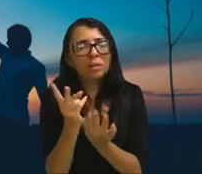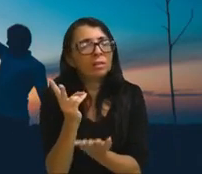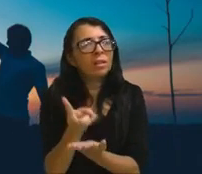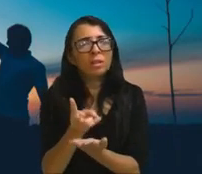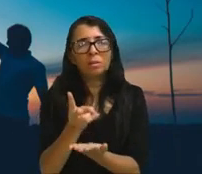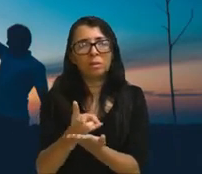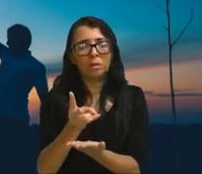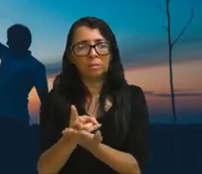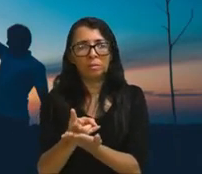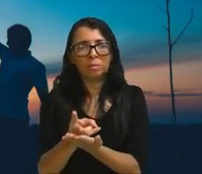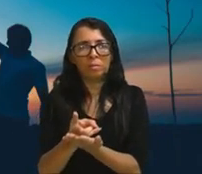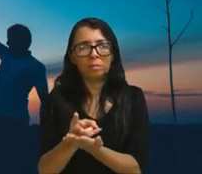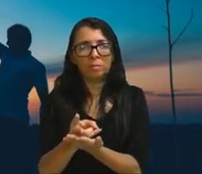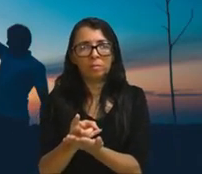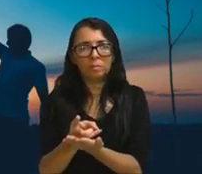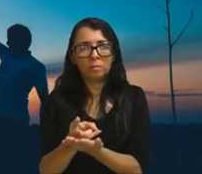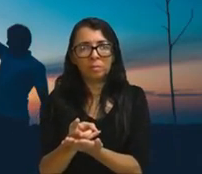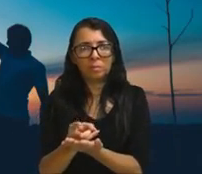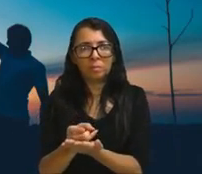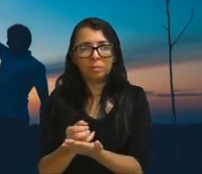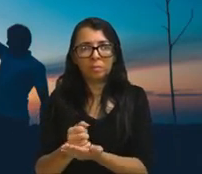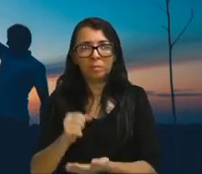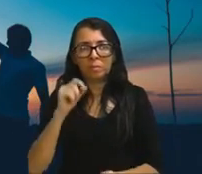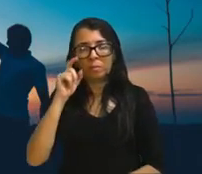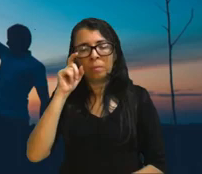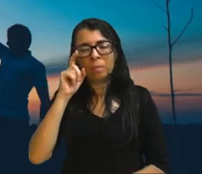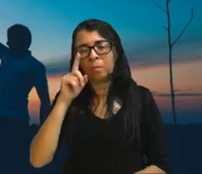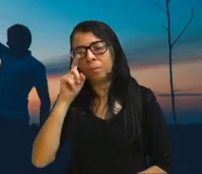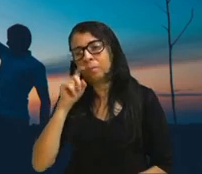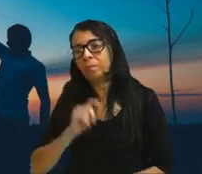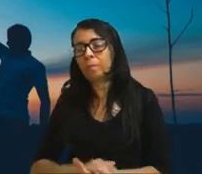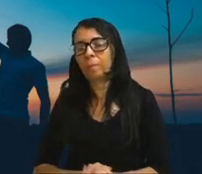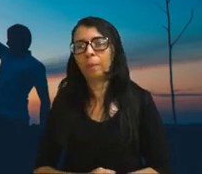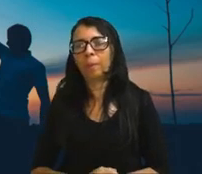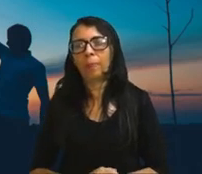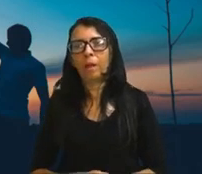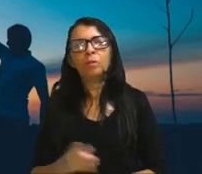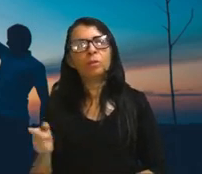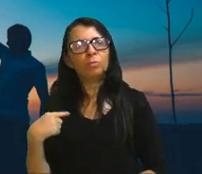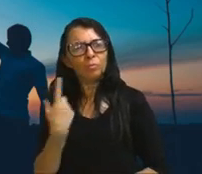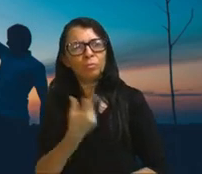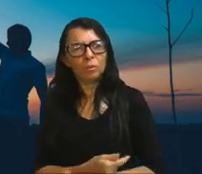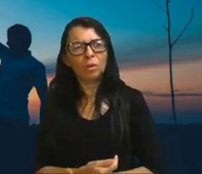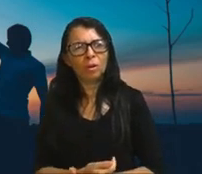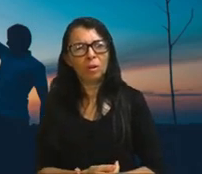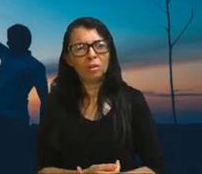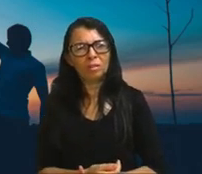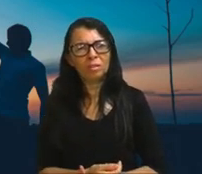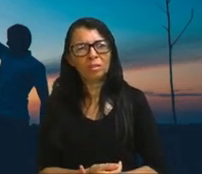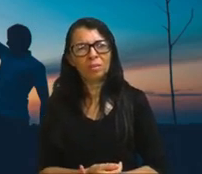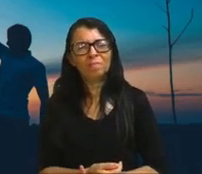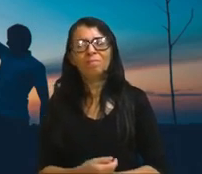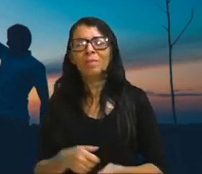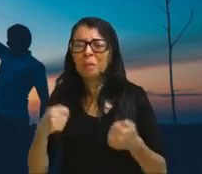tenho visto que nós temos que aprender a orar e falar com Deus e confiar em